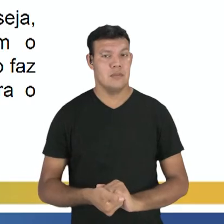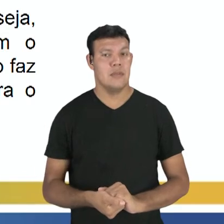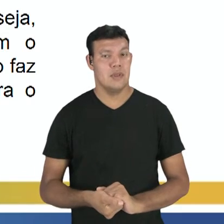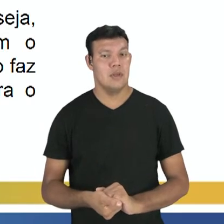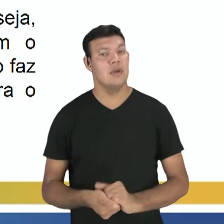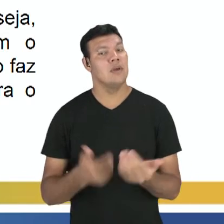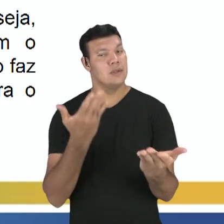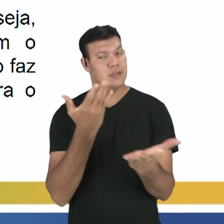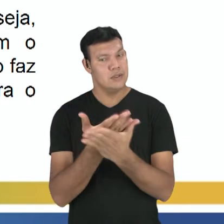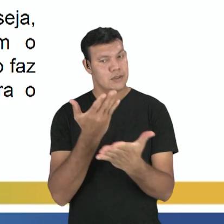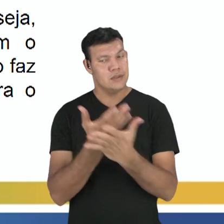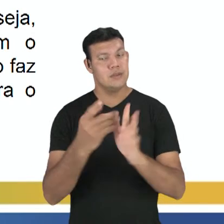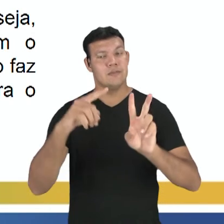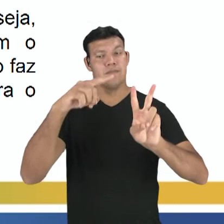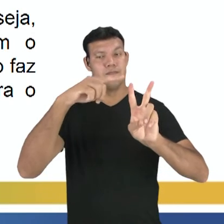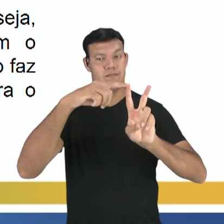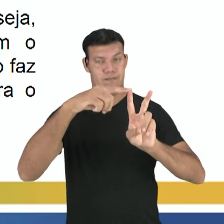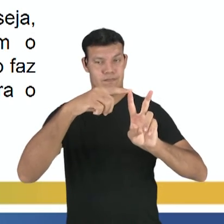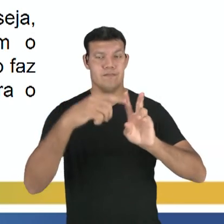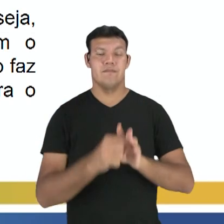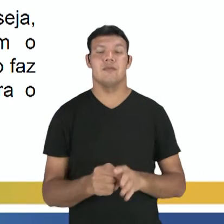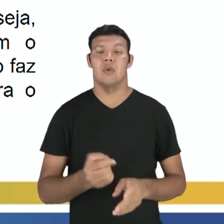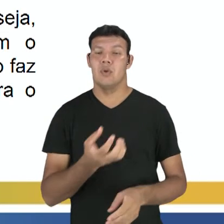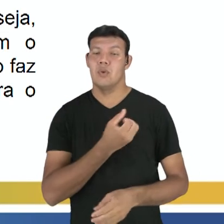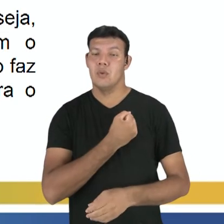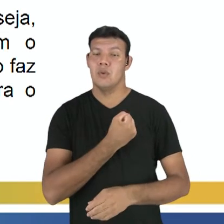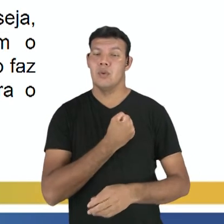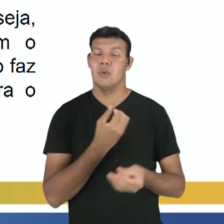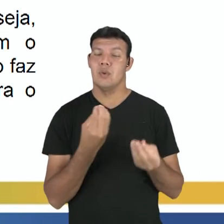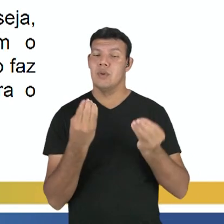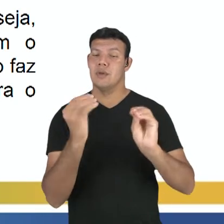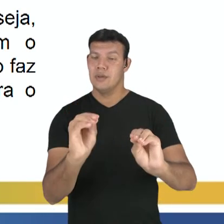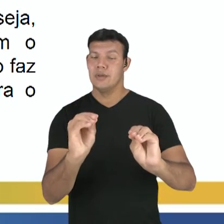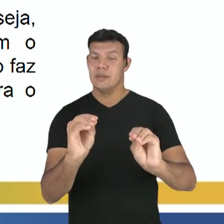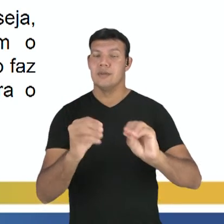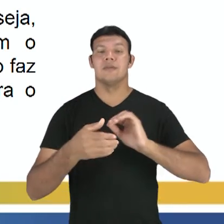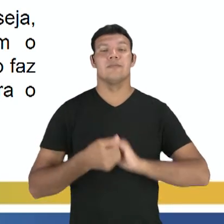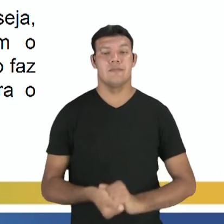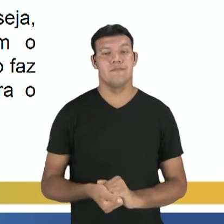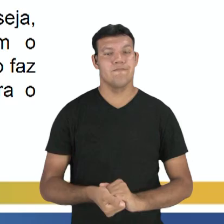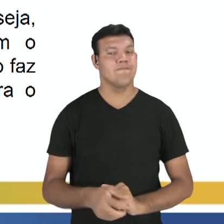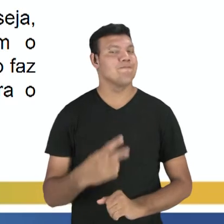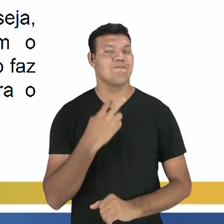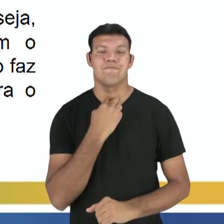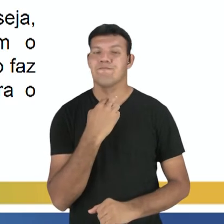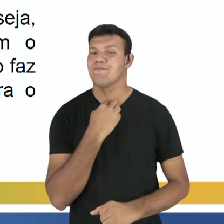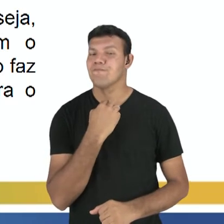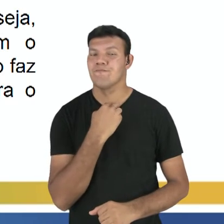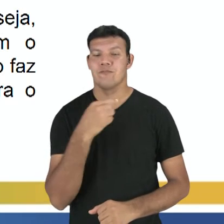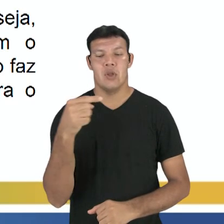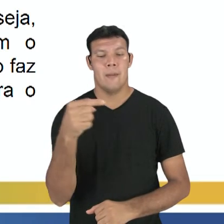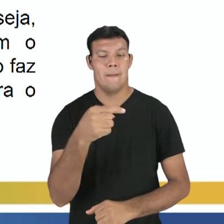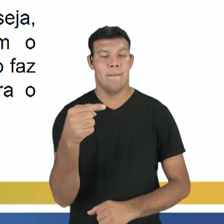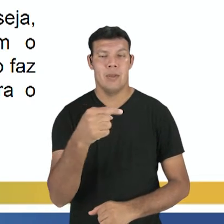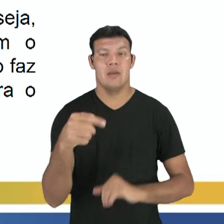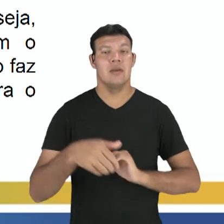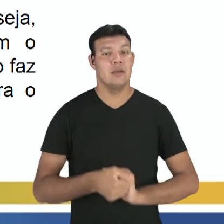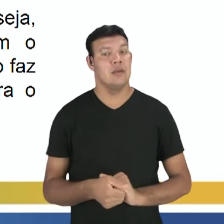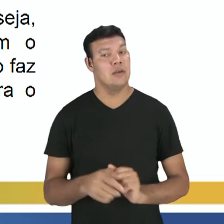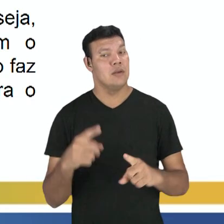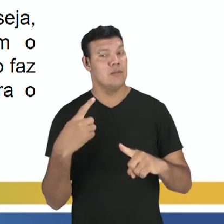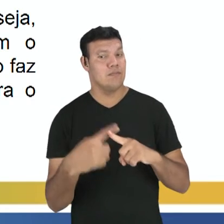raiz quadrada, os valores que estão dentro das raízes não podem ser negativos,